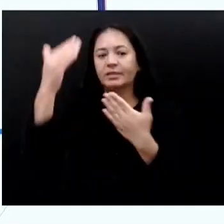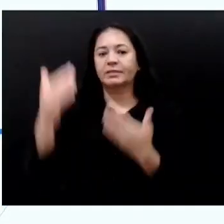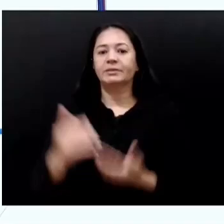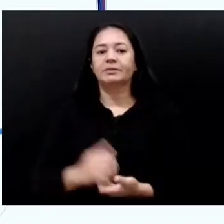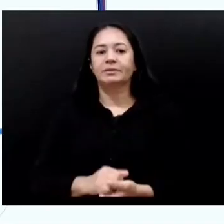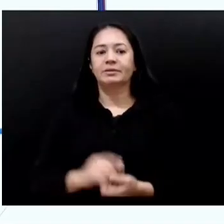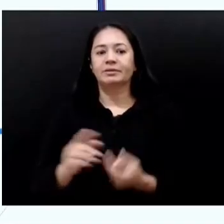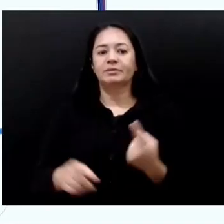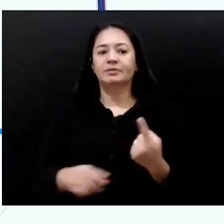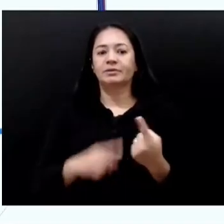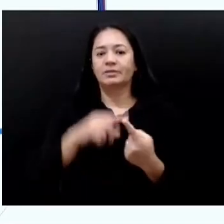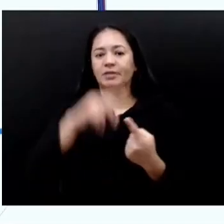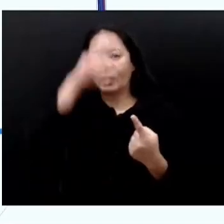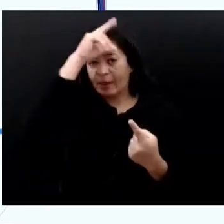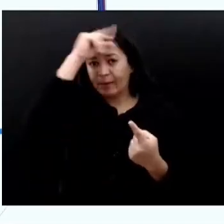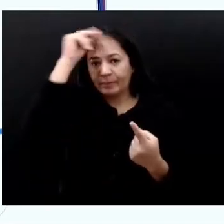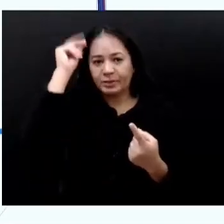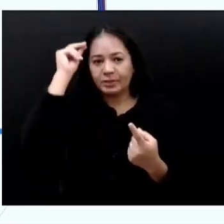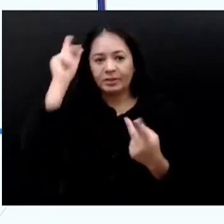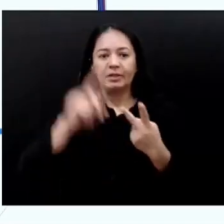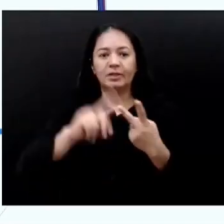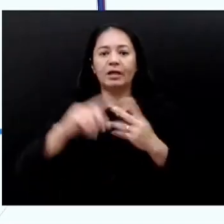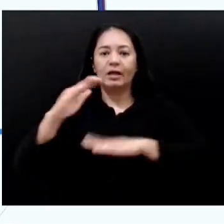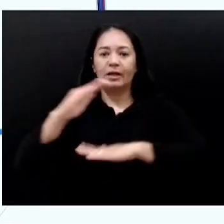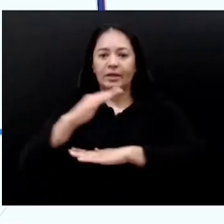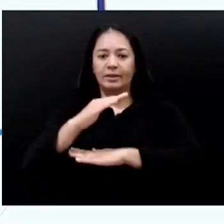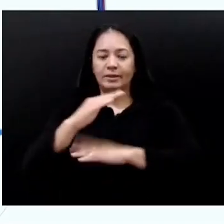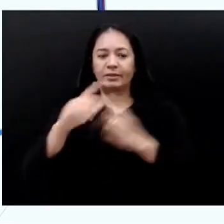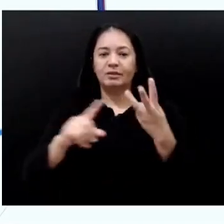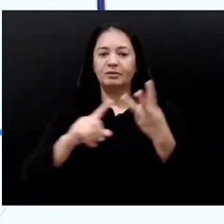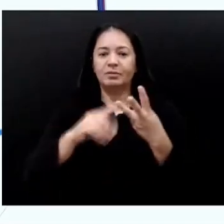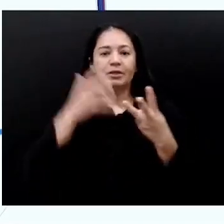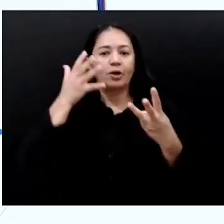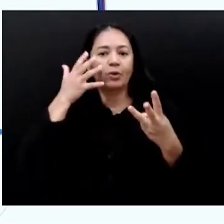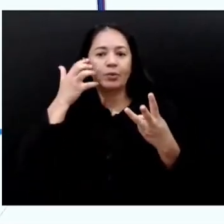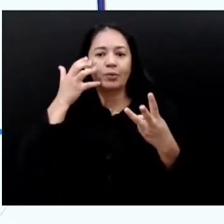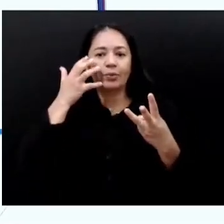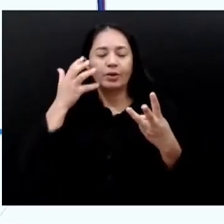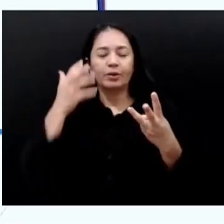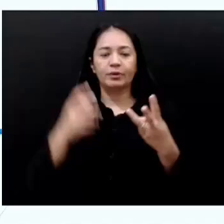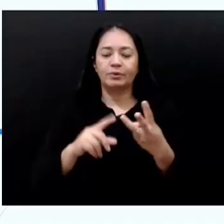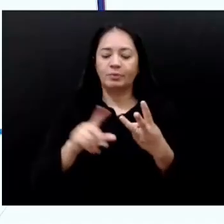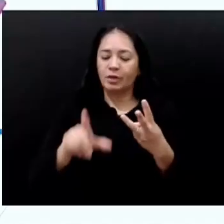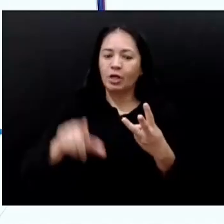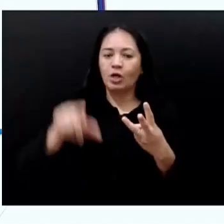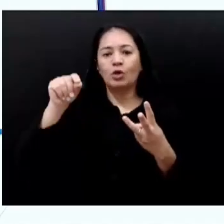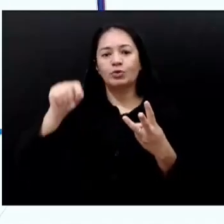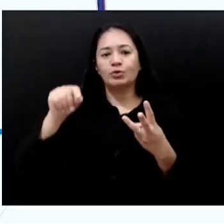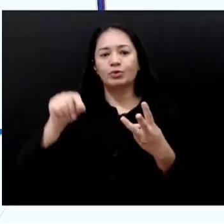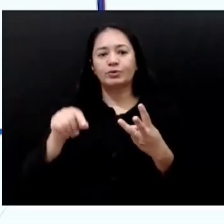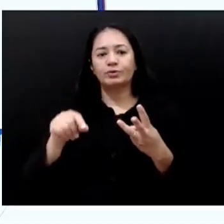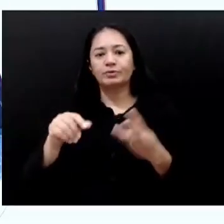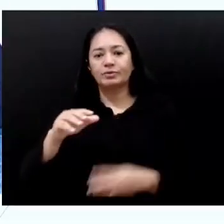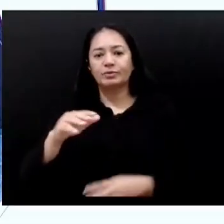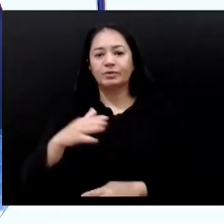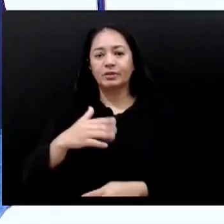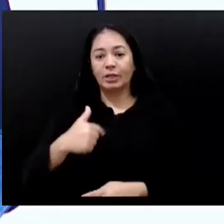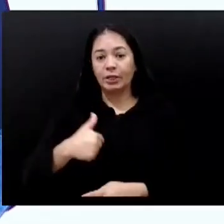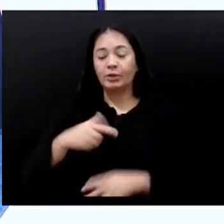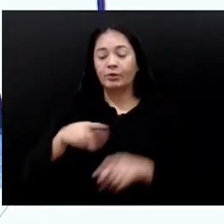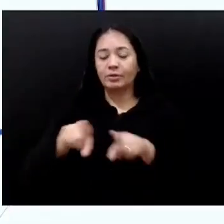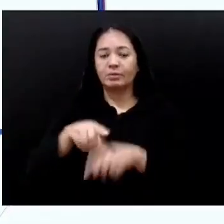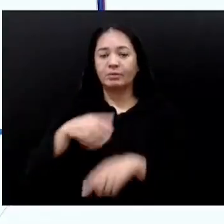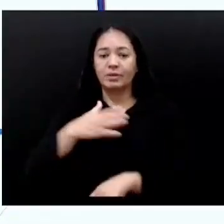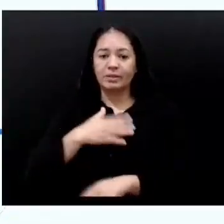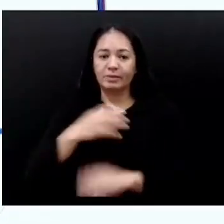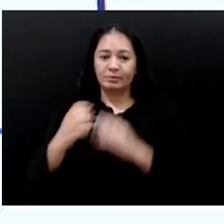prefeitura, a Câmara, o Igor por ter escolhido ali a minha pessoa e a minha empresa para que pudesse representar